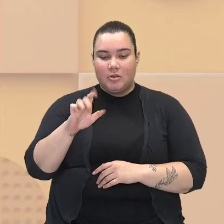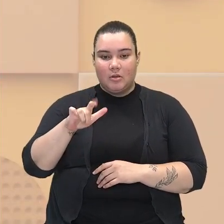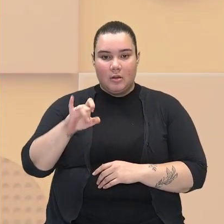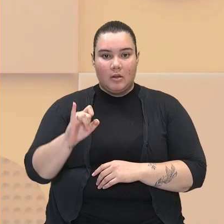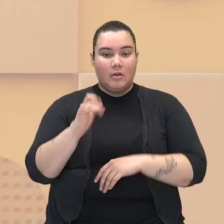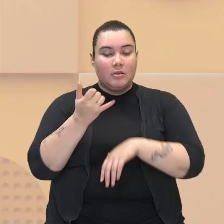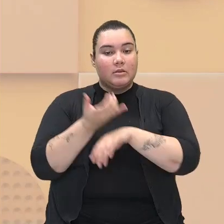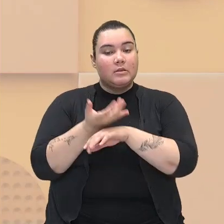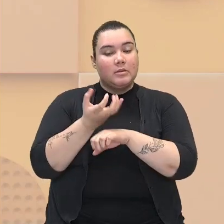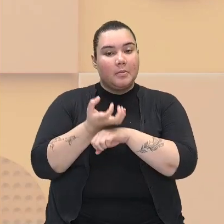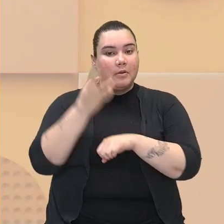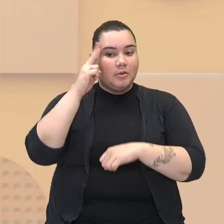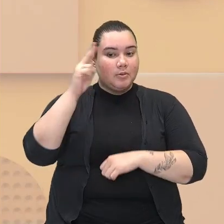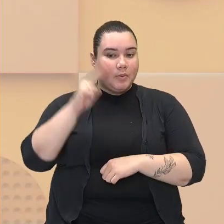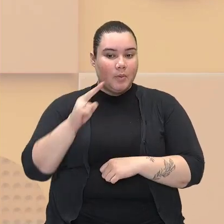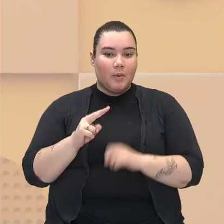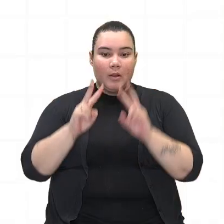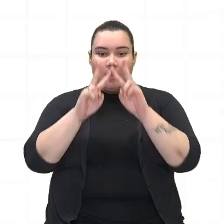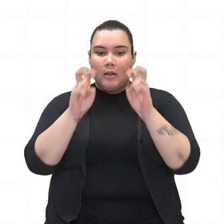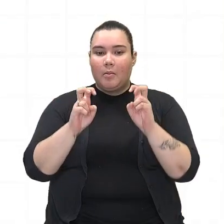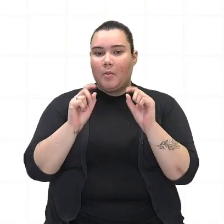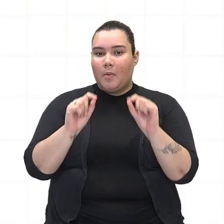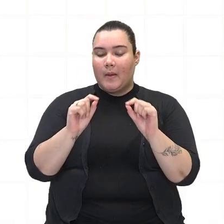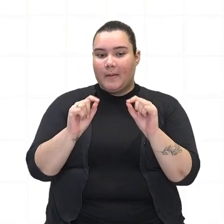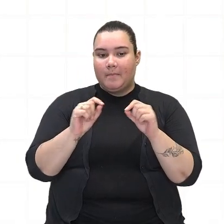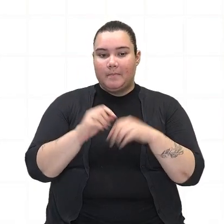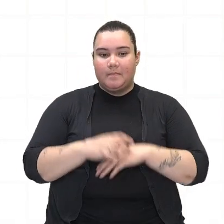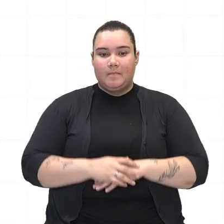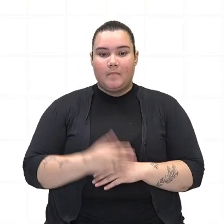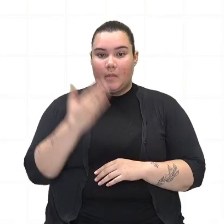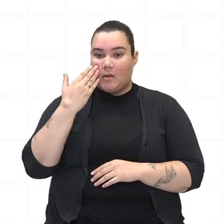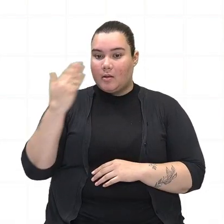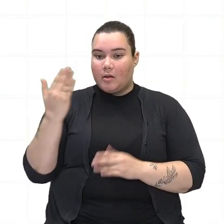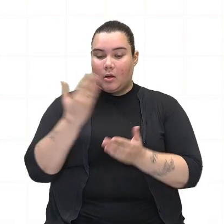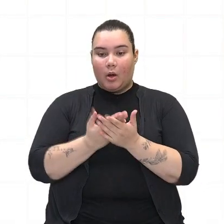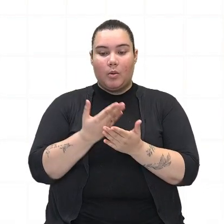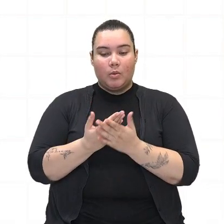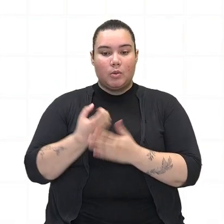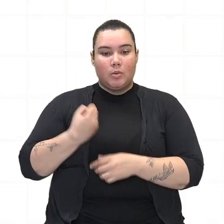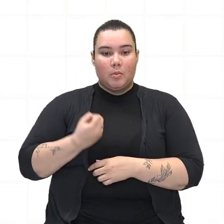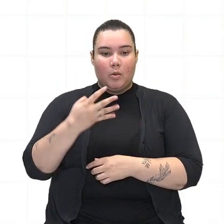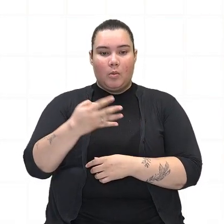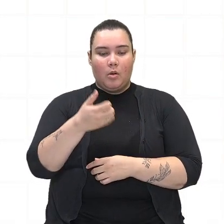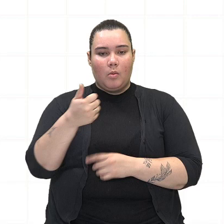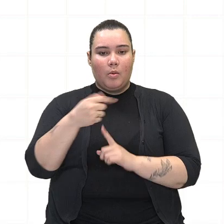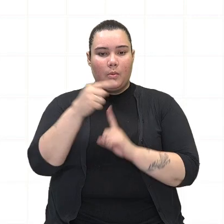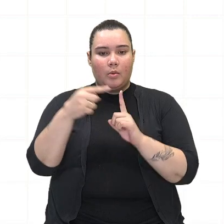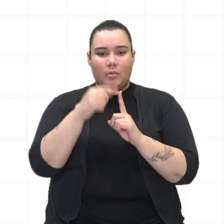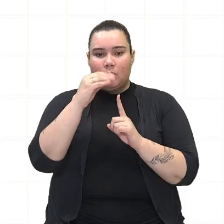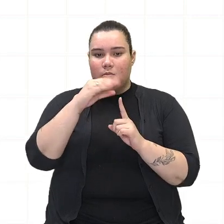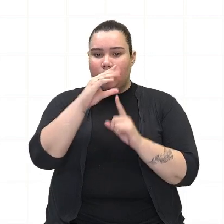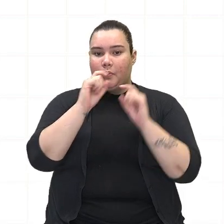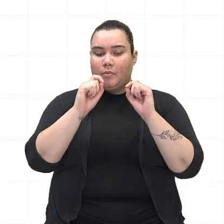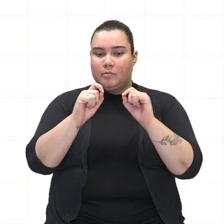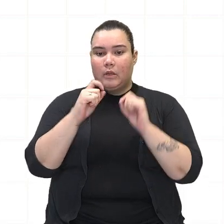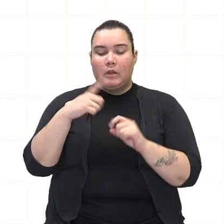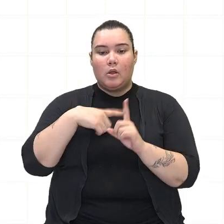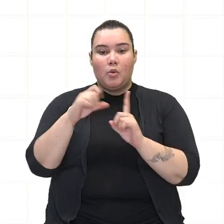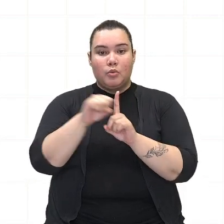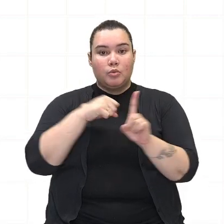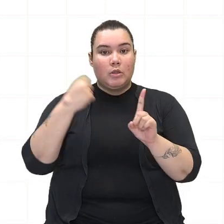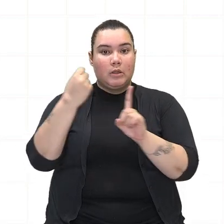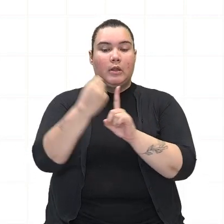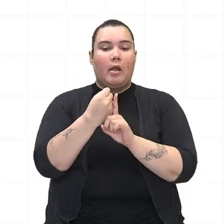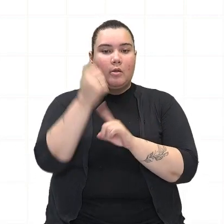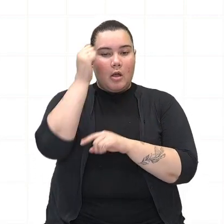de História. Vem comigo conhecer o tema da nossa aula. A aula de número 41 tem como objeto de conhecimento as lógicas internas